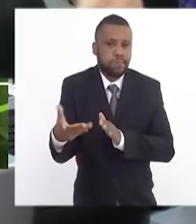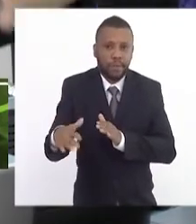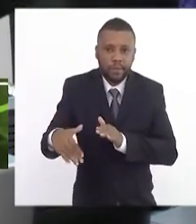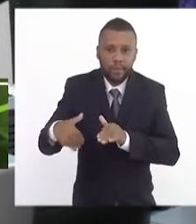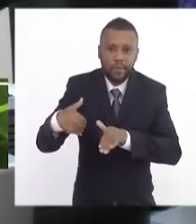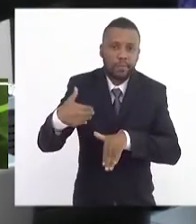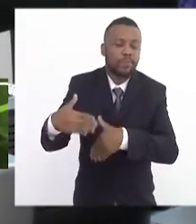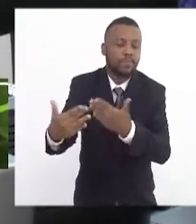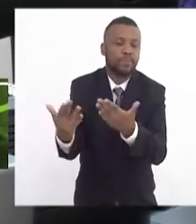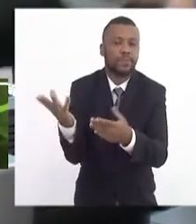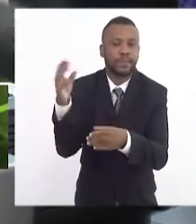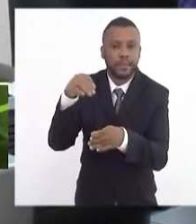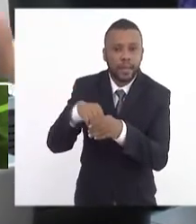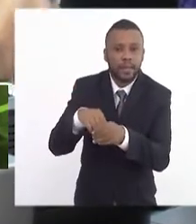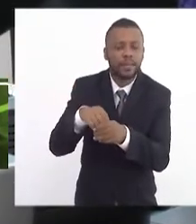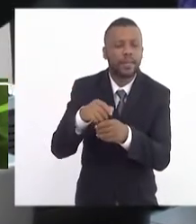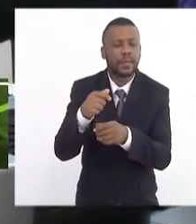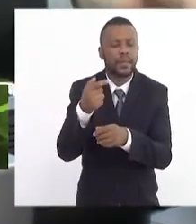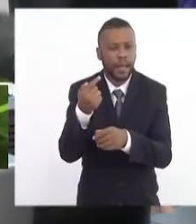dentro desses 7 abais,